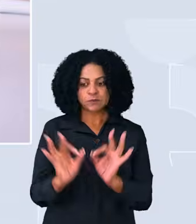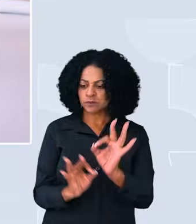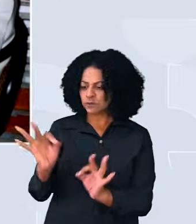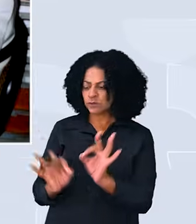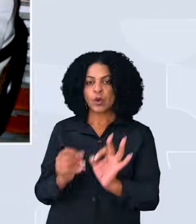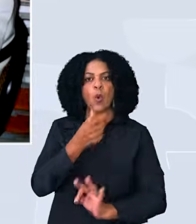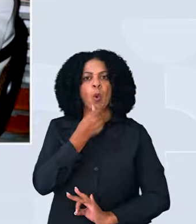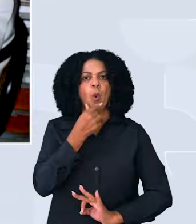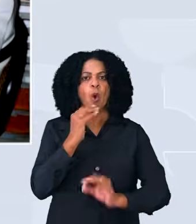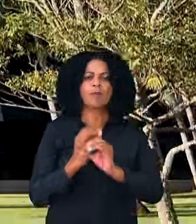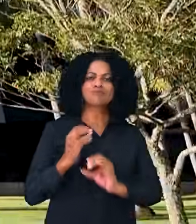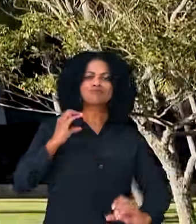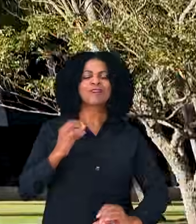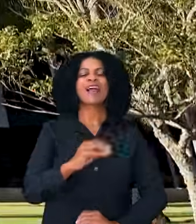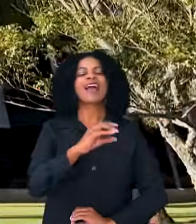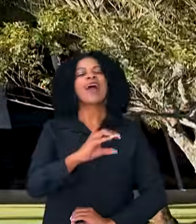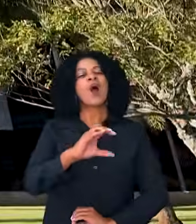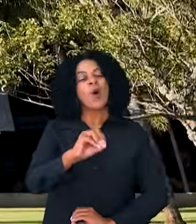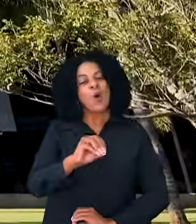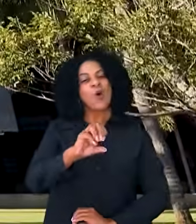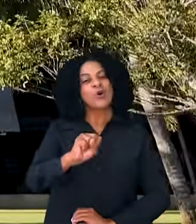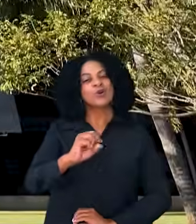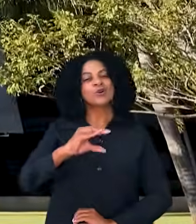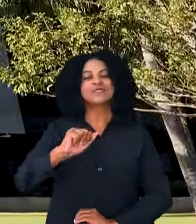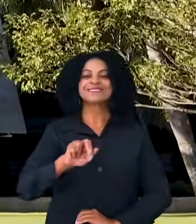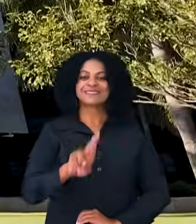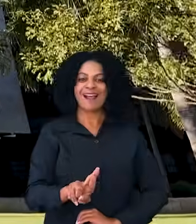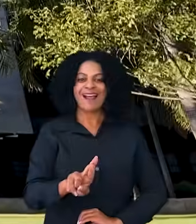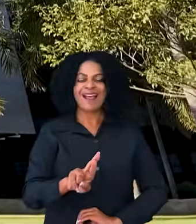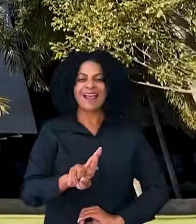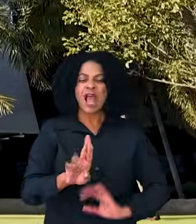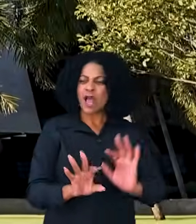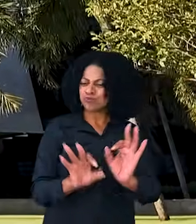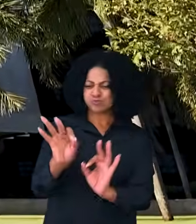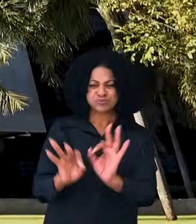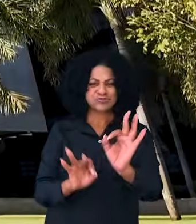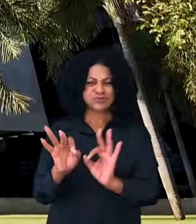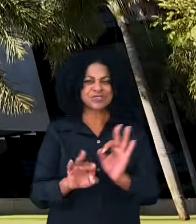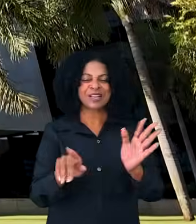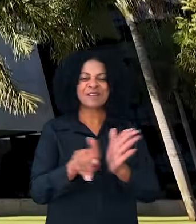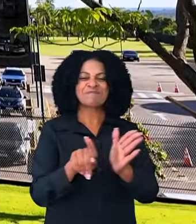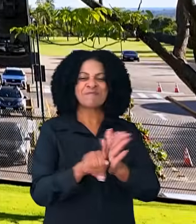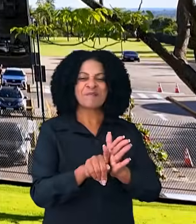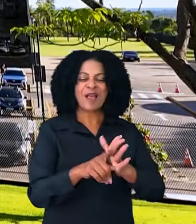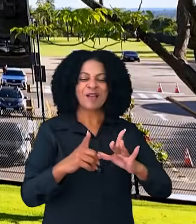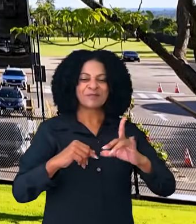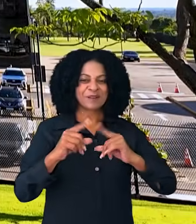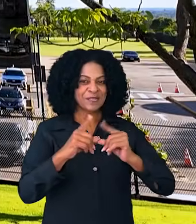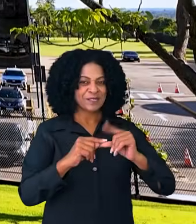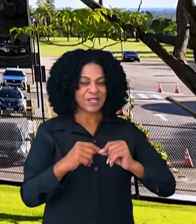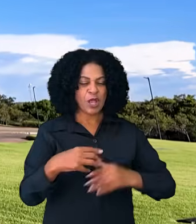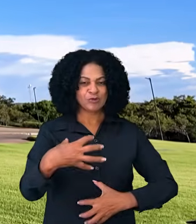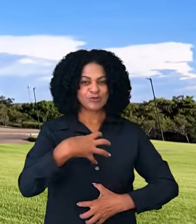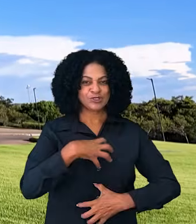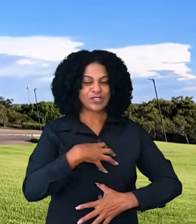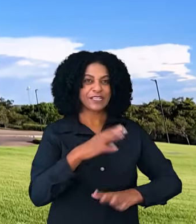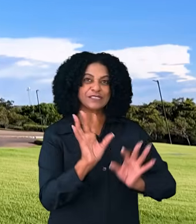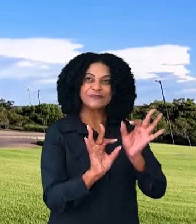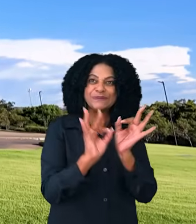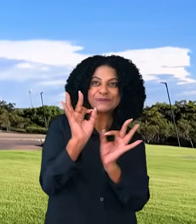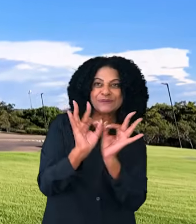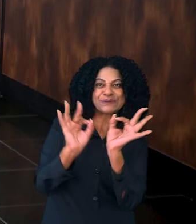Projetado por Oscar Niemeyer, o prédio integrou o conjunto da arquitetura moderna de Brasília, com formas,